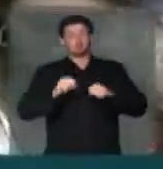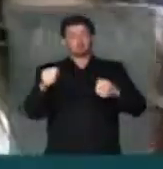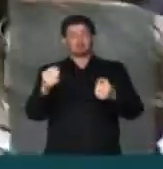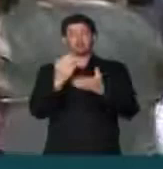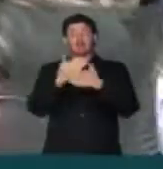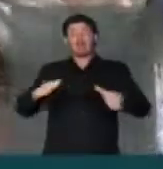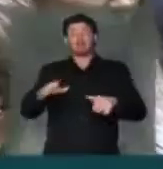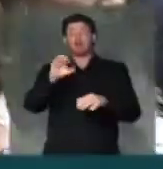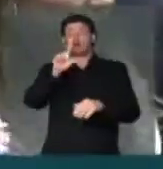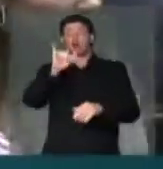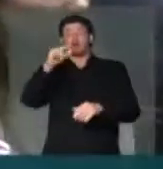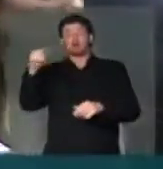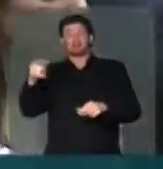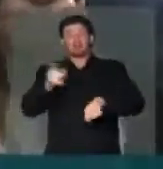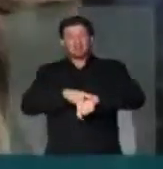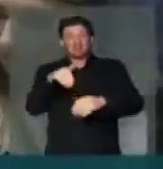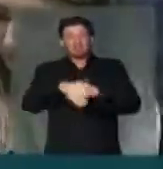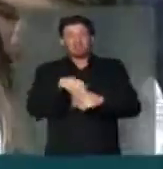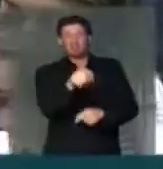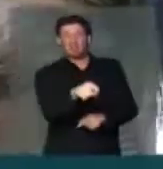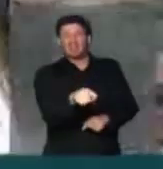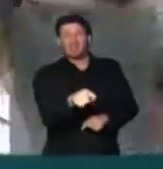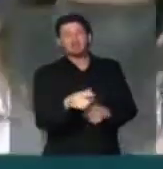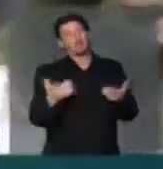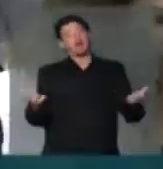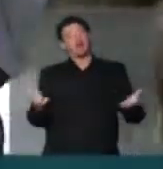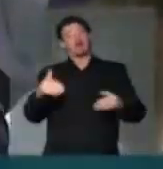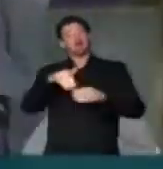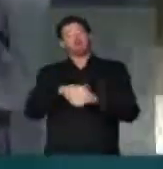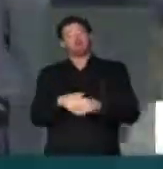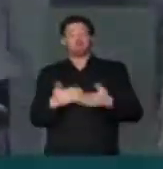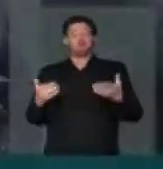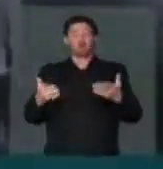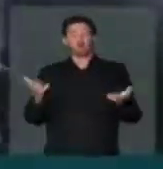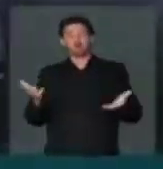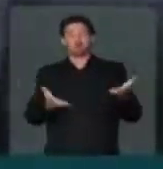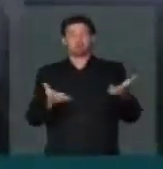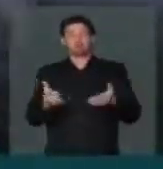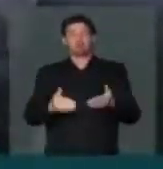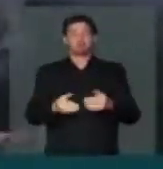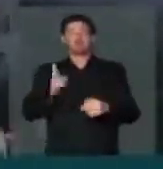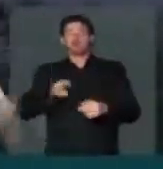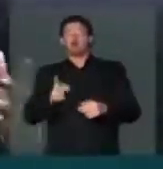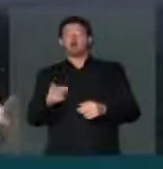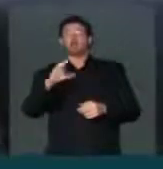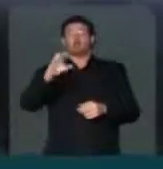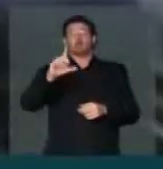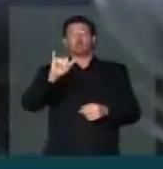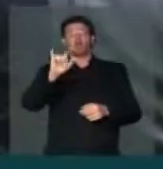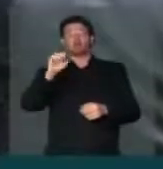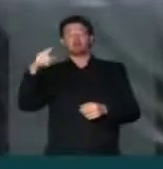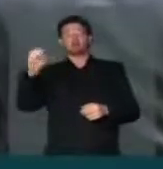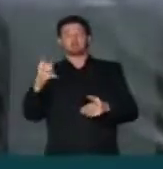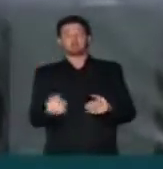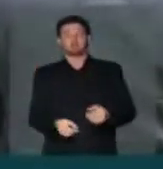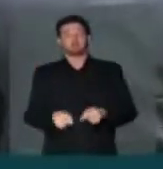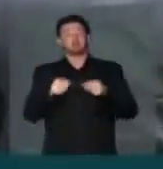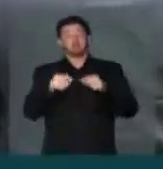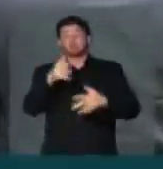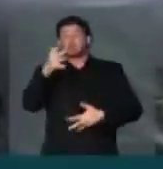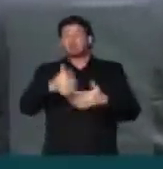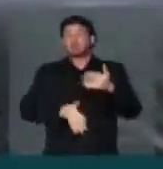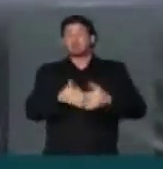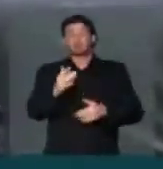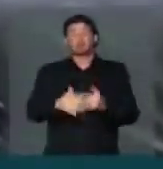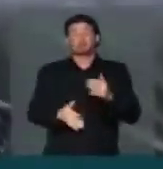o fim das coligações, na hora de votar, ele vota pela continuidade das coligações. Isso fere de